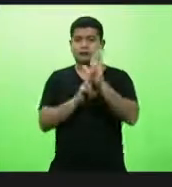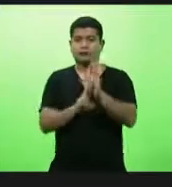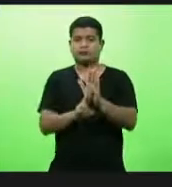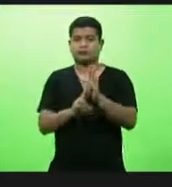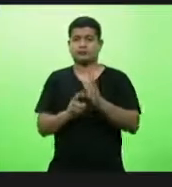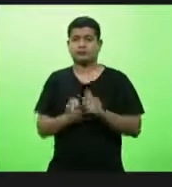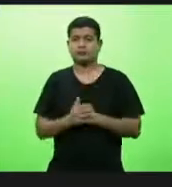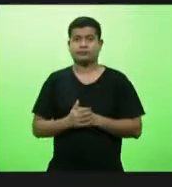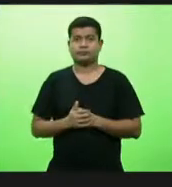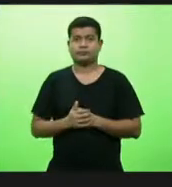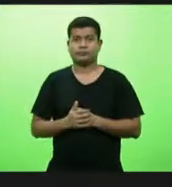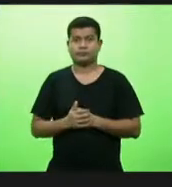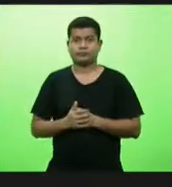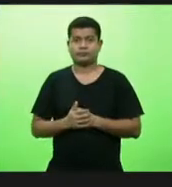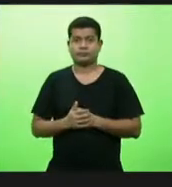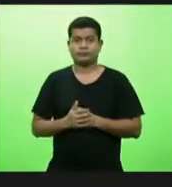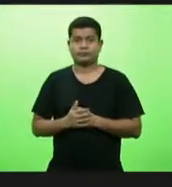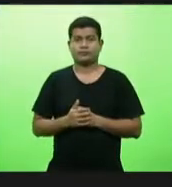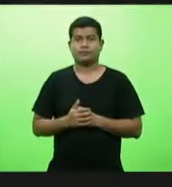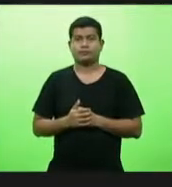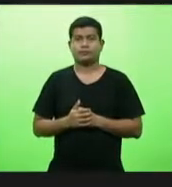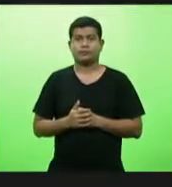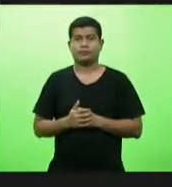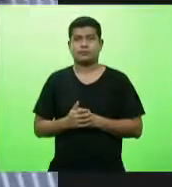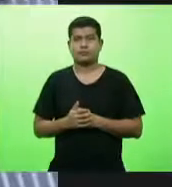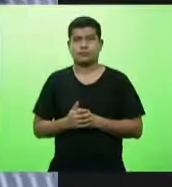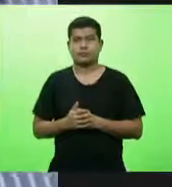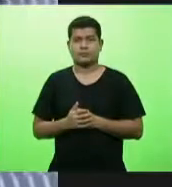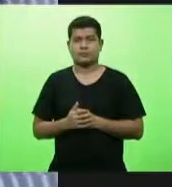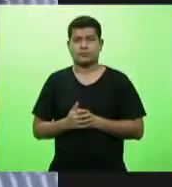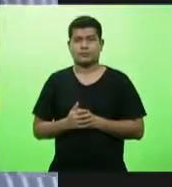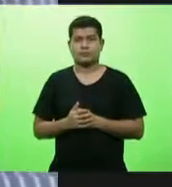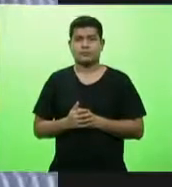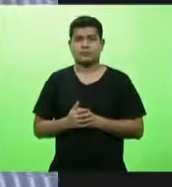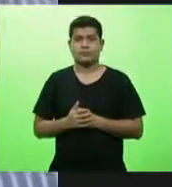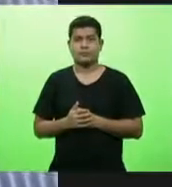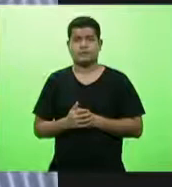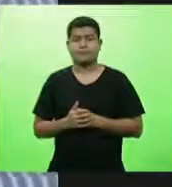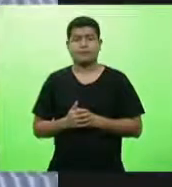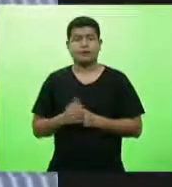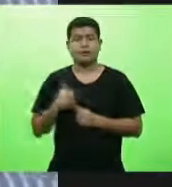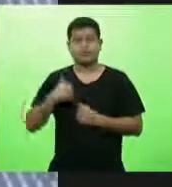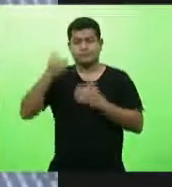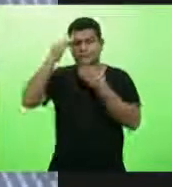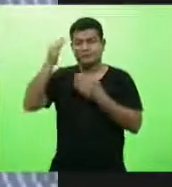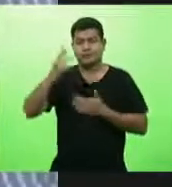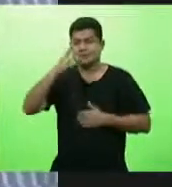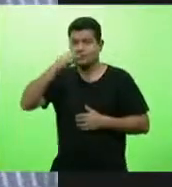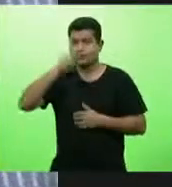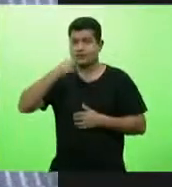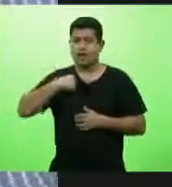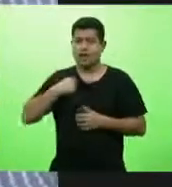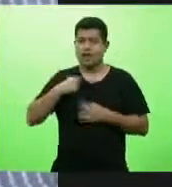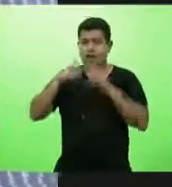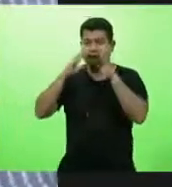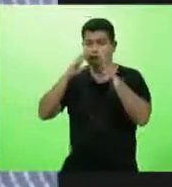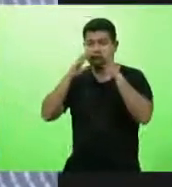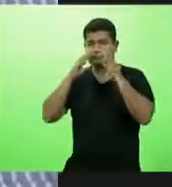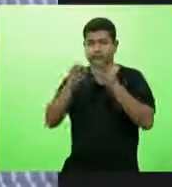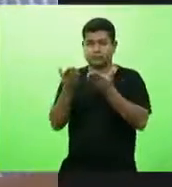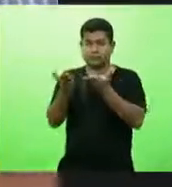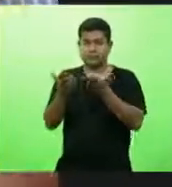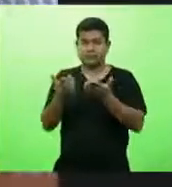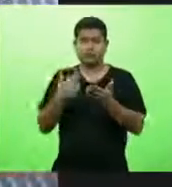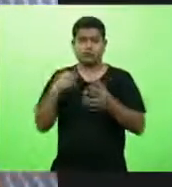bem. Muito obrigado, deputado Kennedy. E eu ouvi aí, deputado Kennedy,